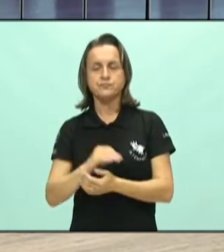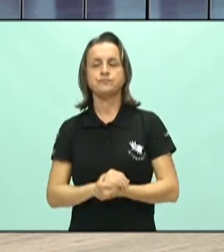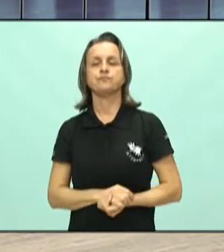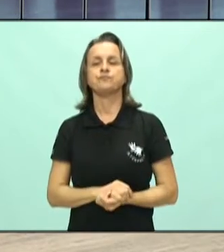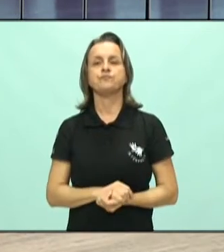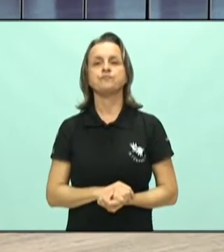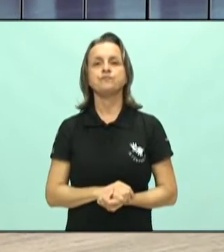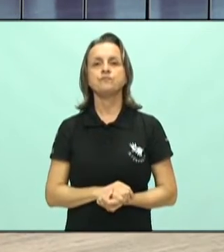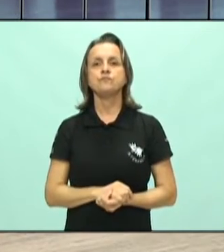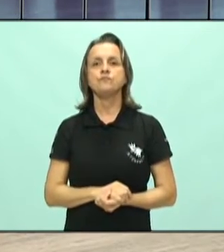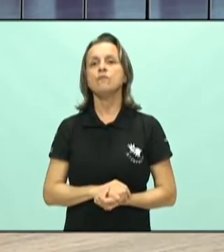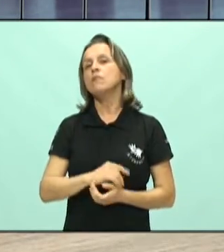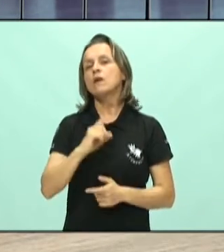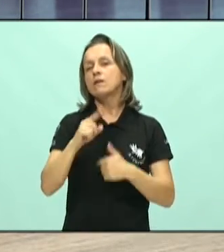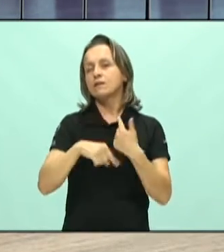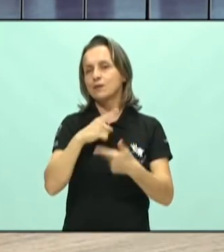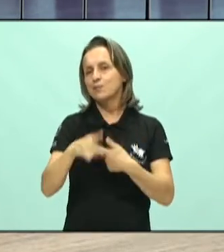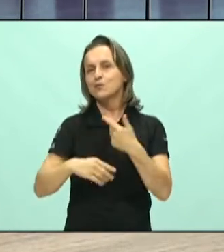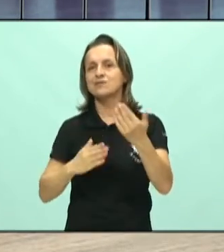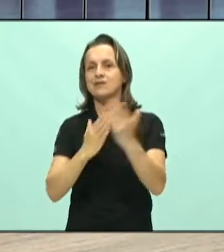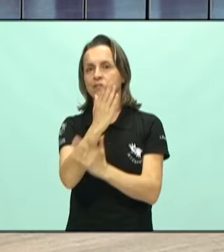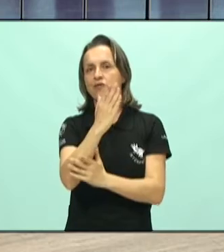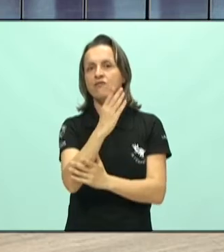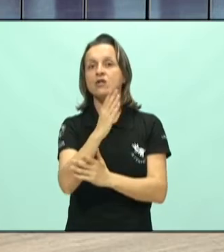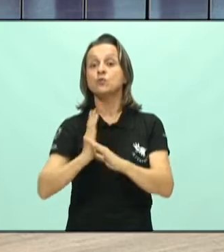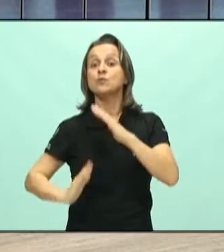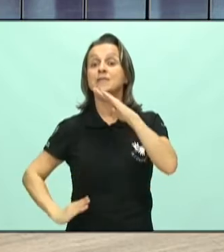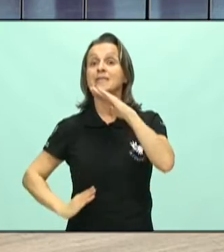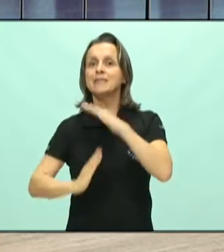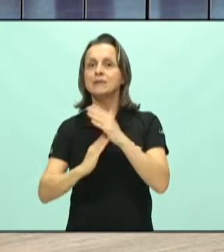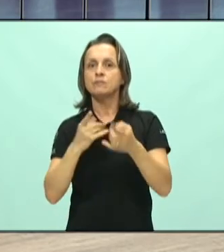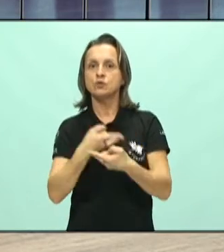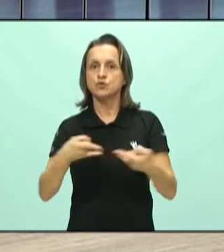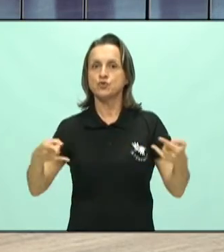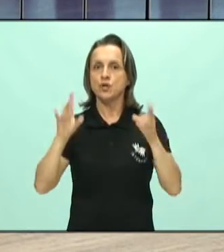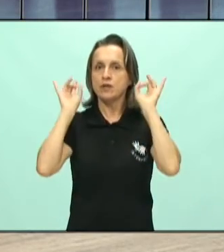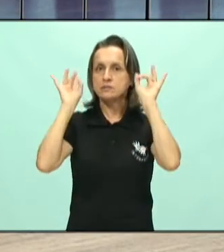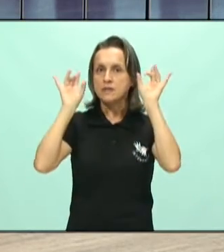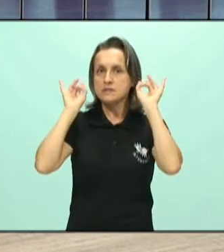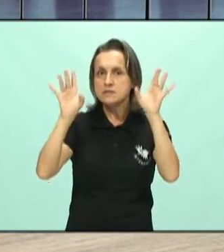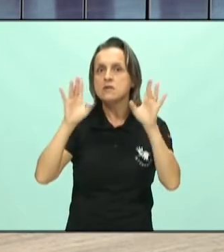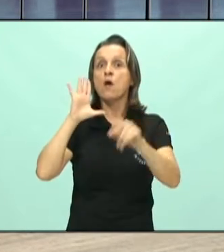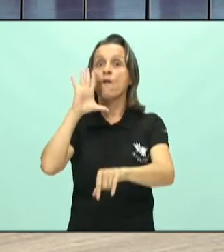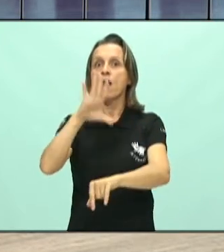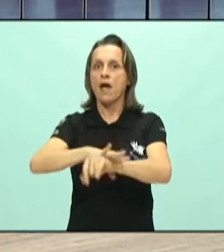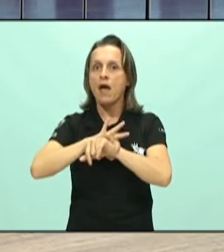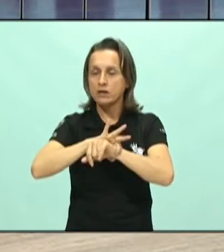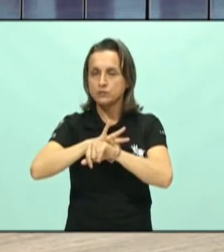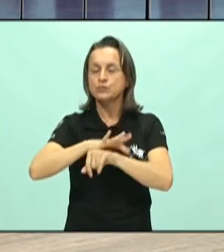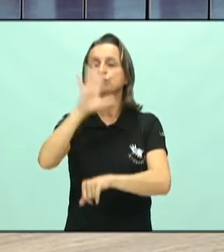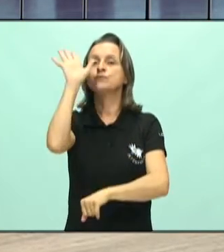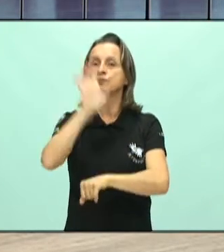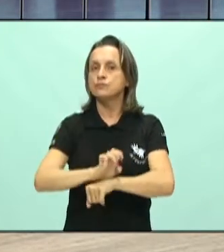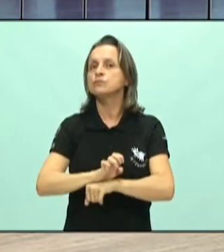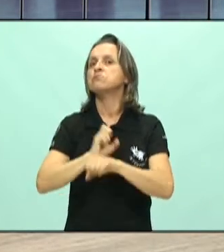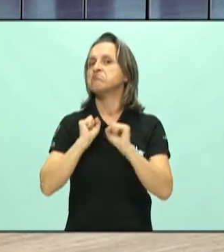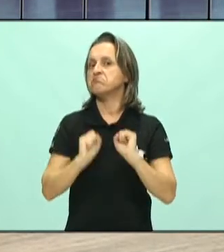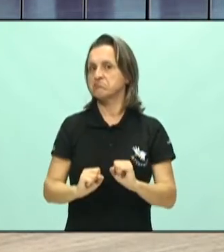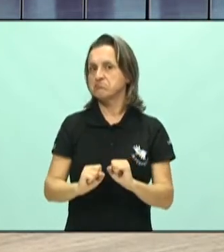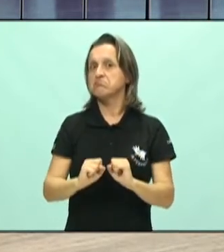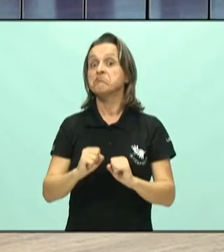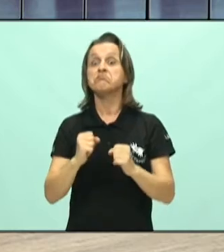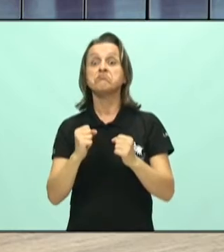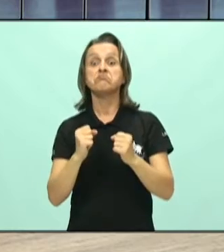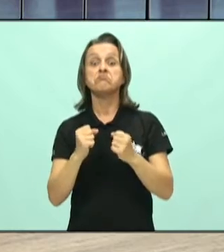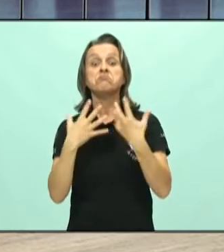dizer assim, limite do cheque especial garantido, os estados poderiam legislar, conceder os seus incentivos